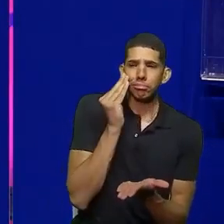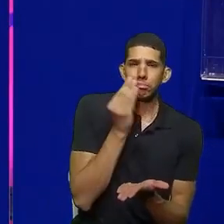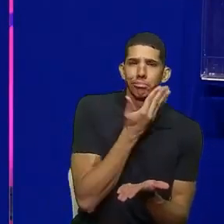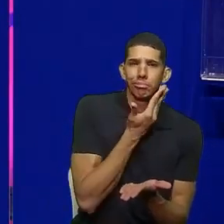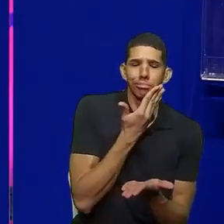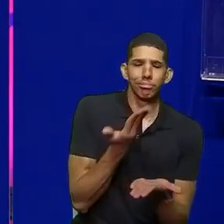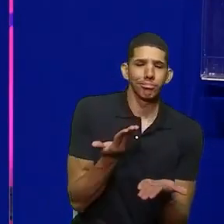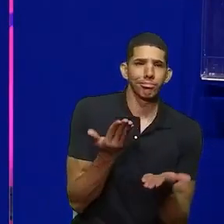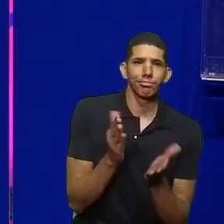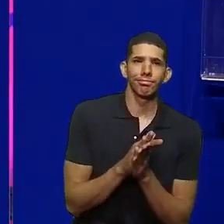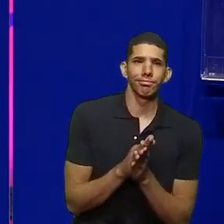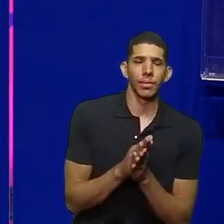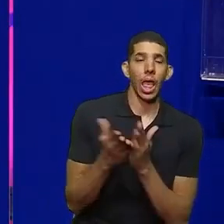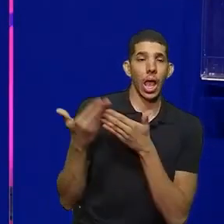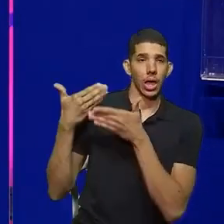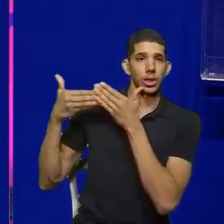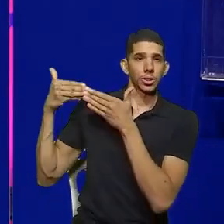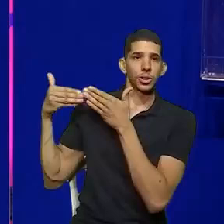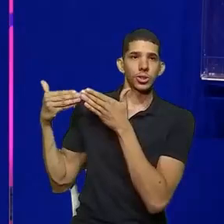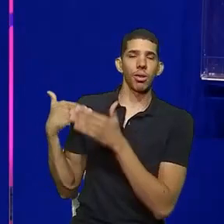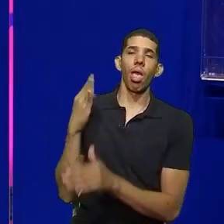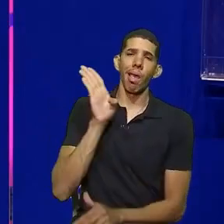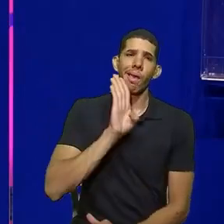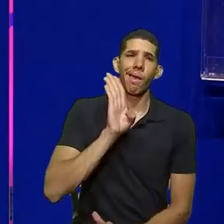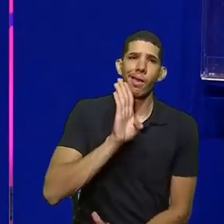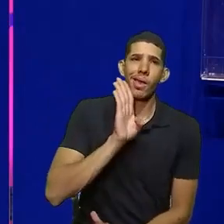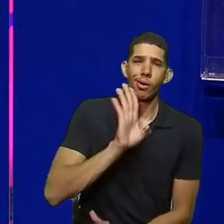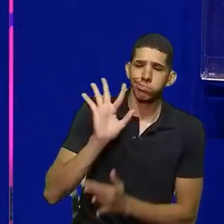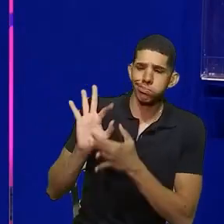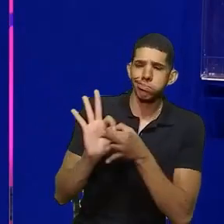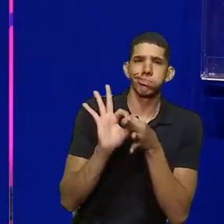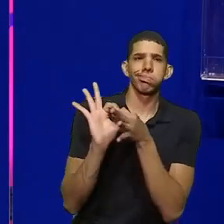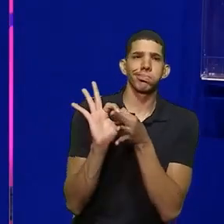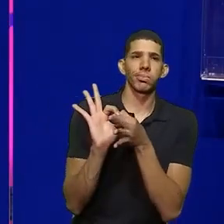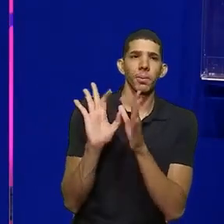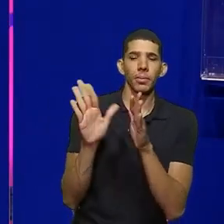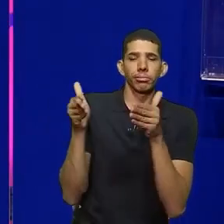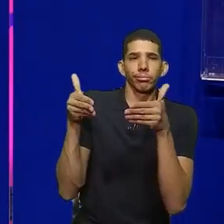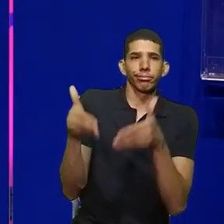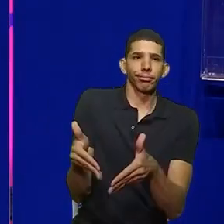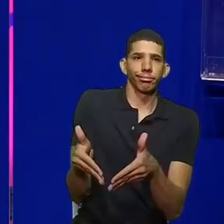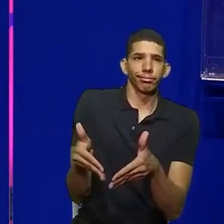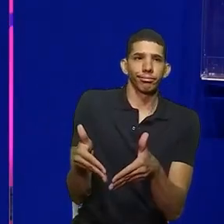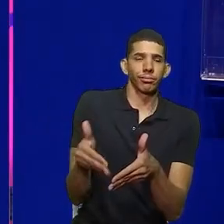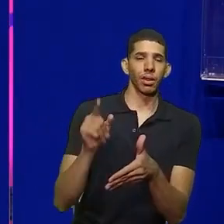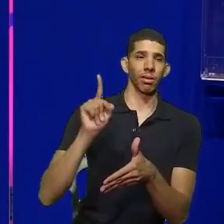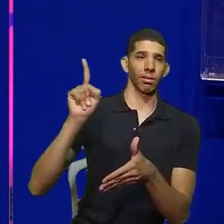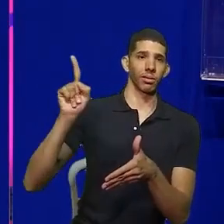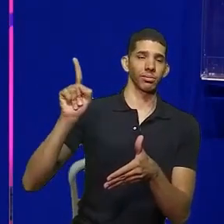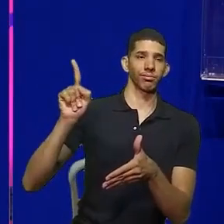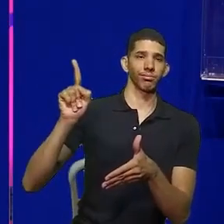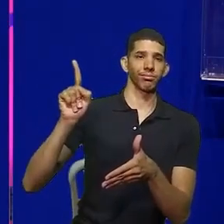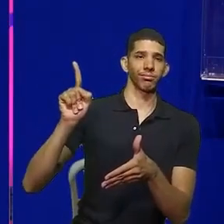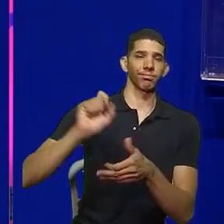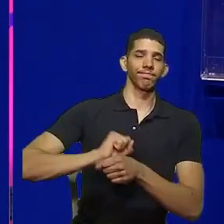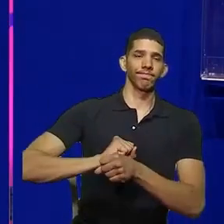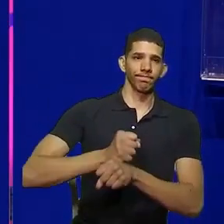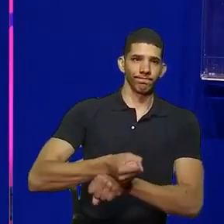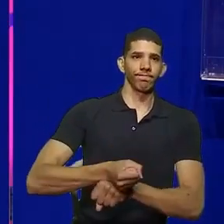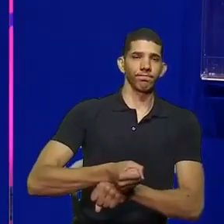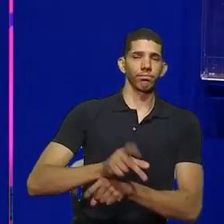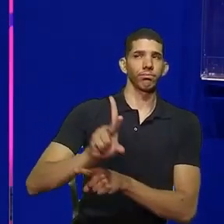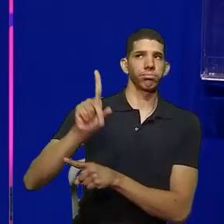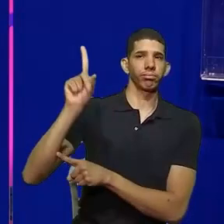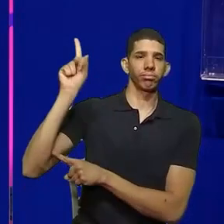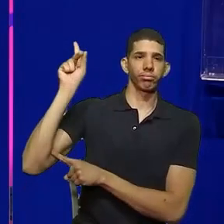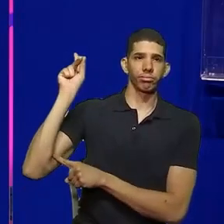muito bacana, aquela união dos velórios, pelo menos lá no morro era assim, né? Não é que a gente